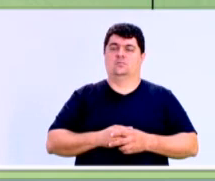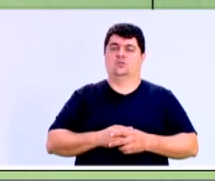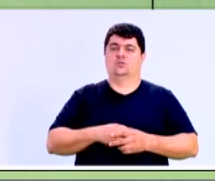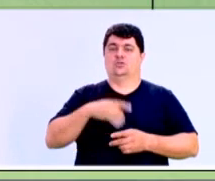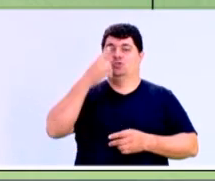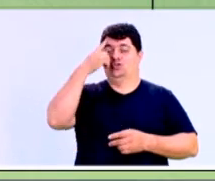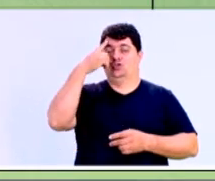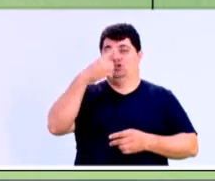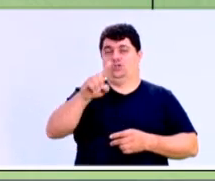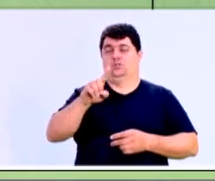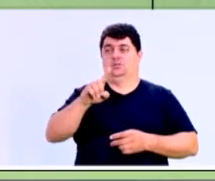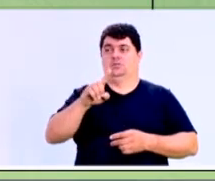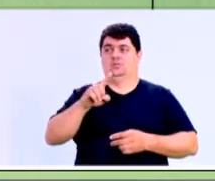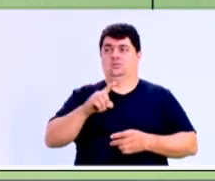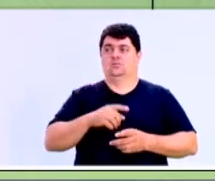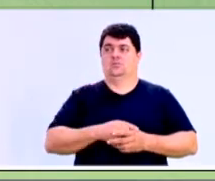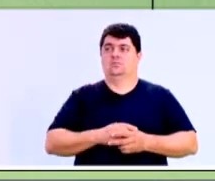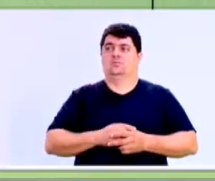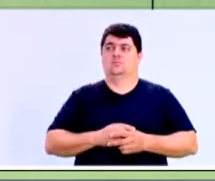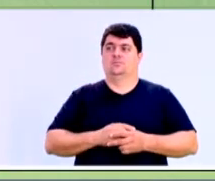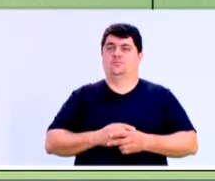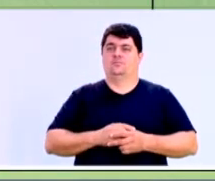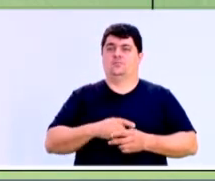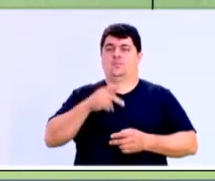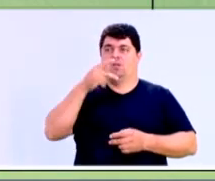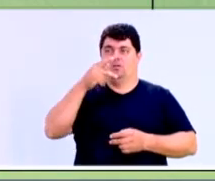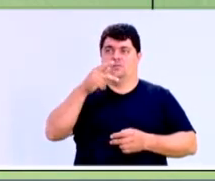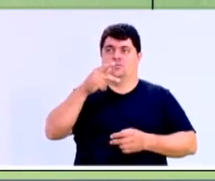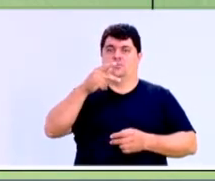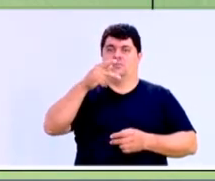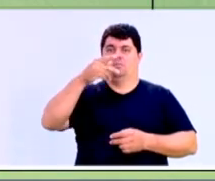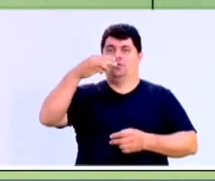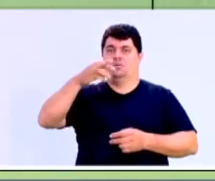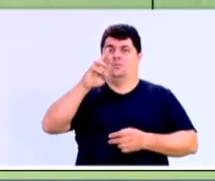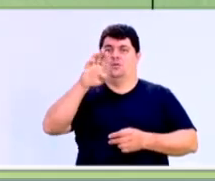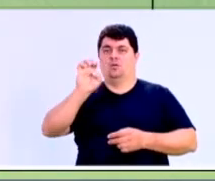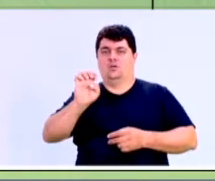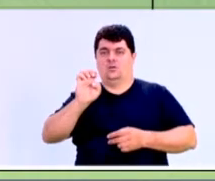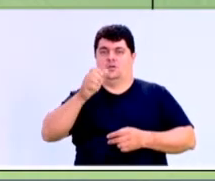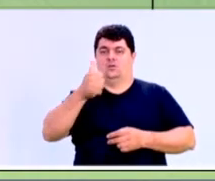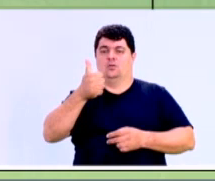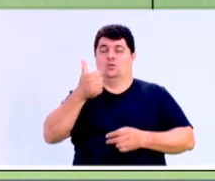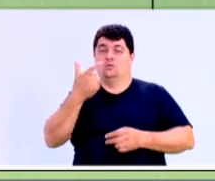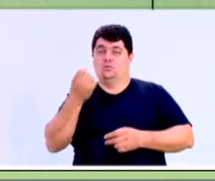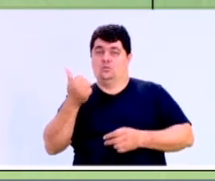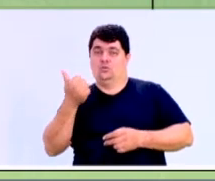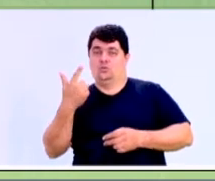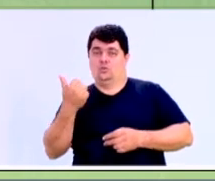35,98? Isso. Então, o meu prazo médio de rotação de estoque de 2012 é